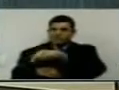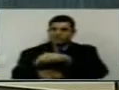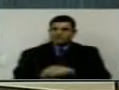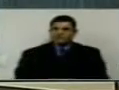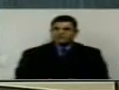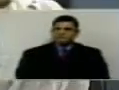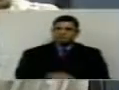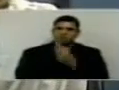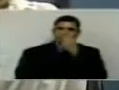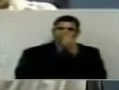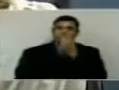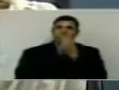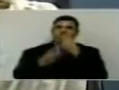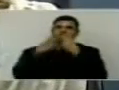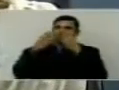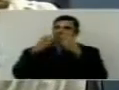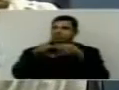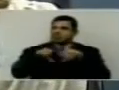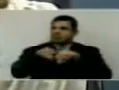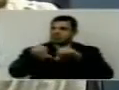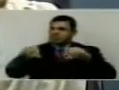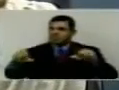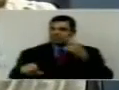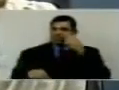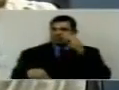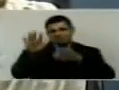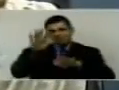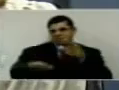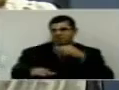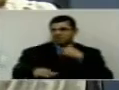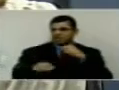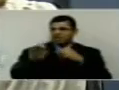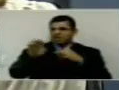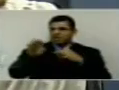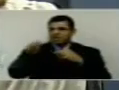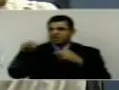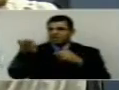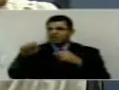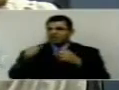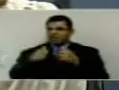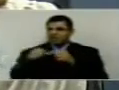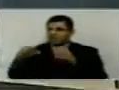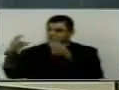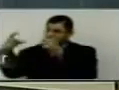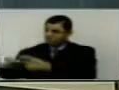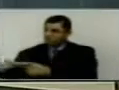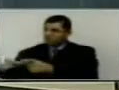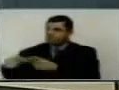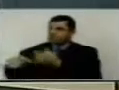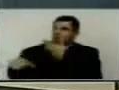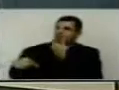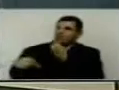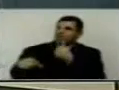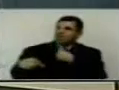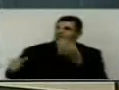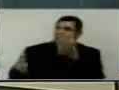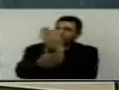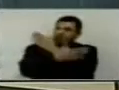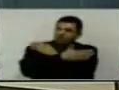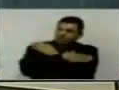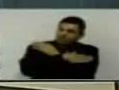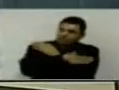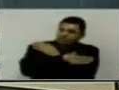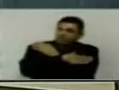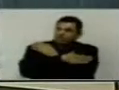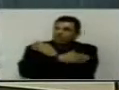acho que no Grito da Terra, alguma coisa, e o Eider estava do meu lado. E eu abracei o